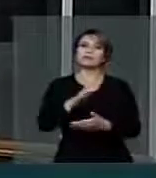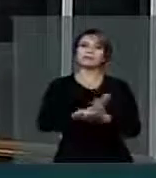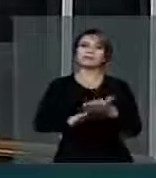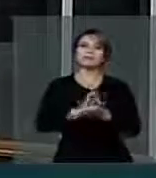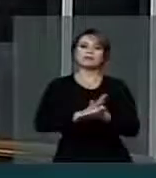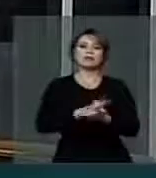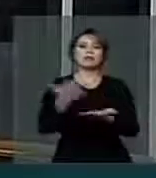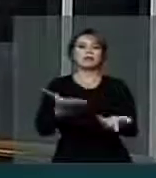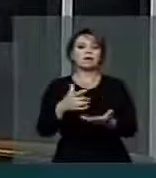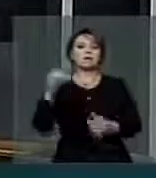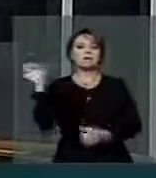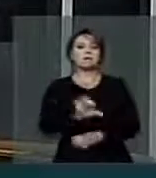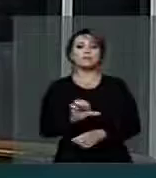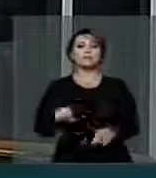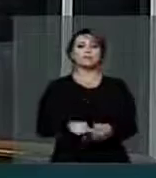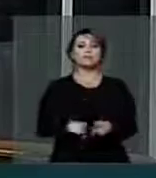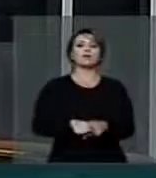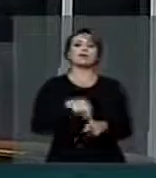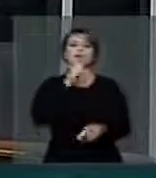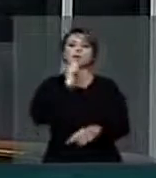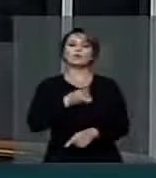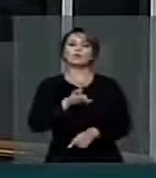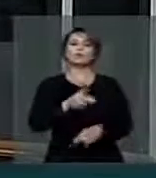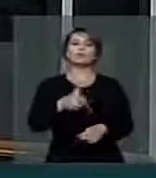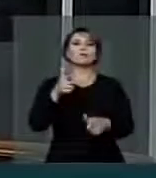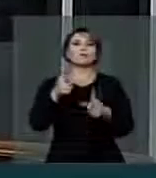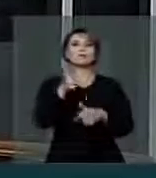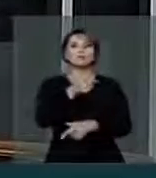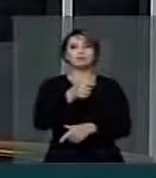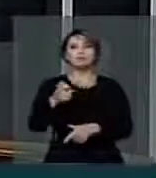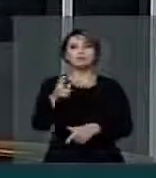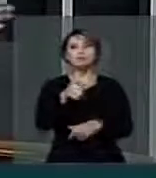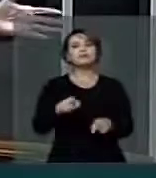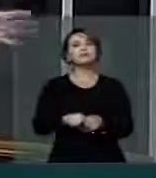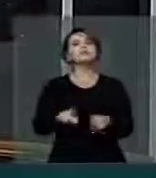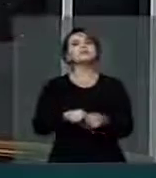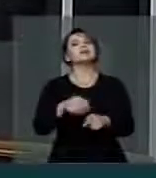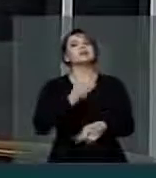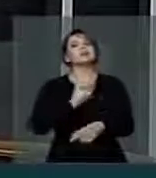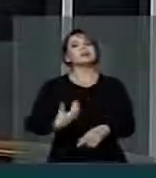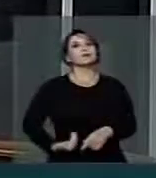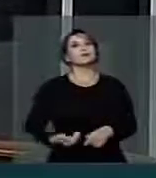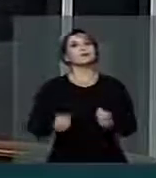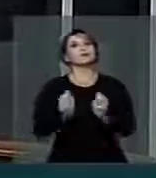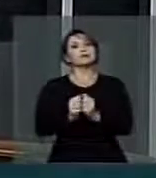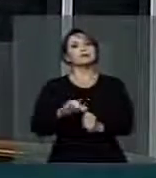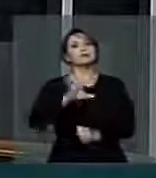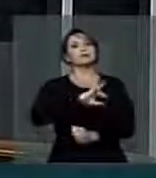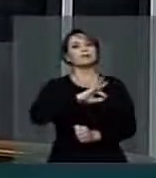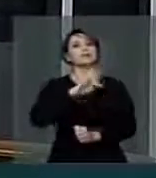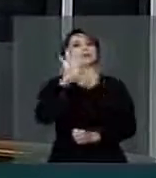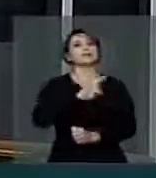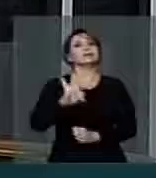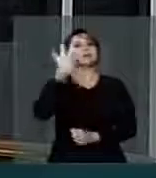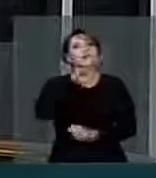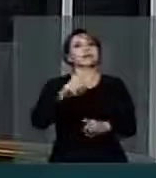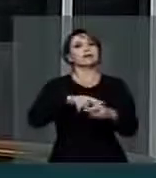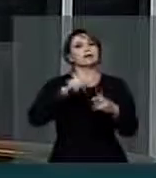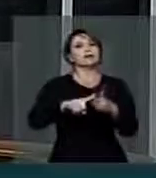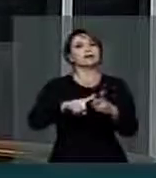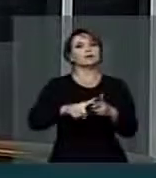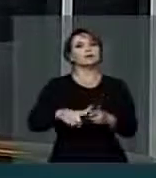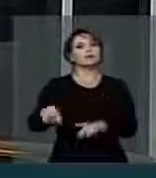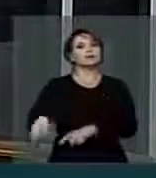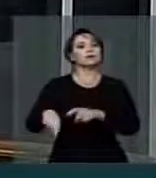pela bala do latifúndio e agora pela bala do Estado através da Polícia Federal. Eu não posso aqui